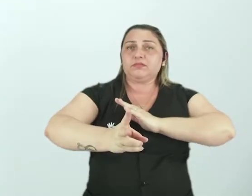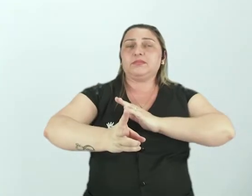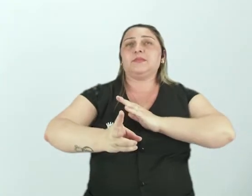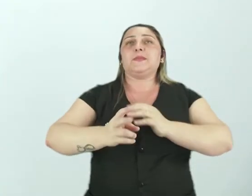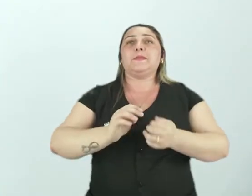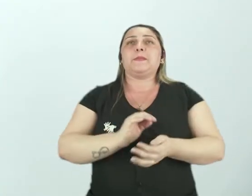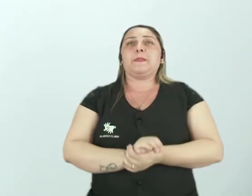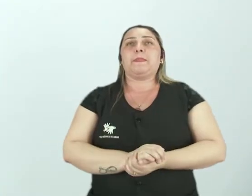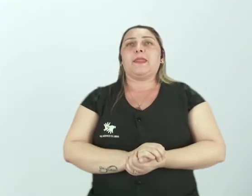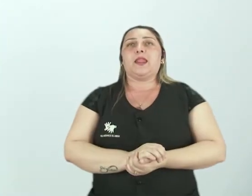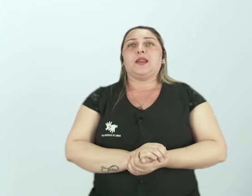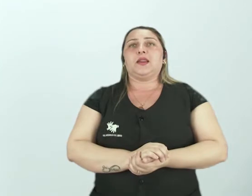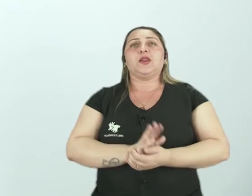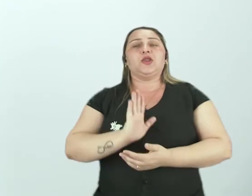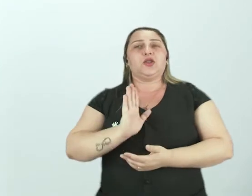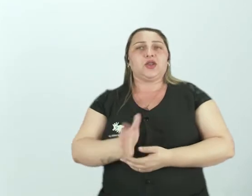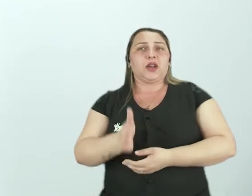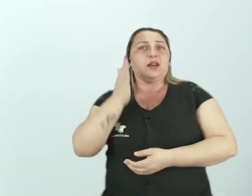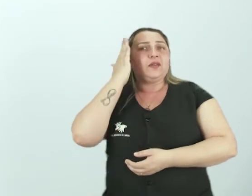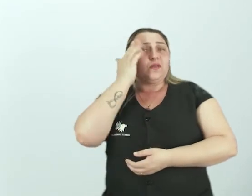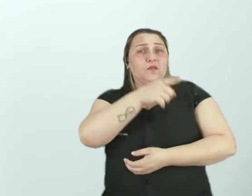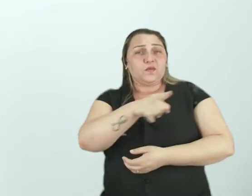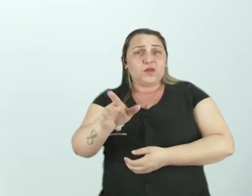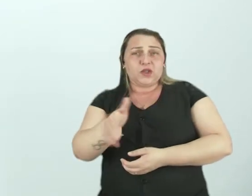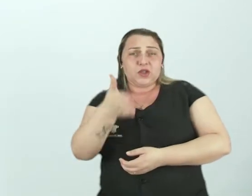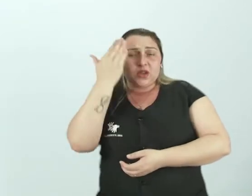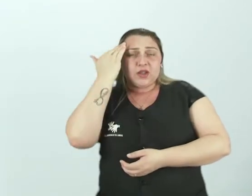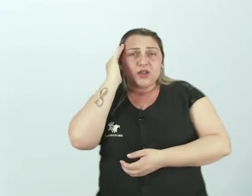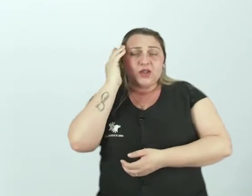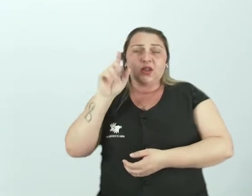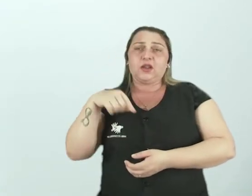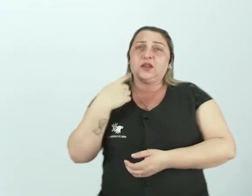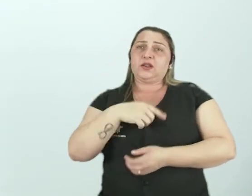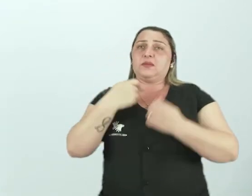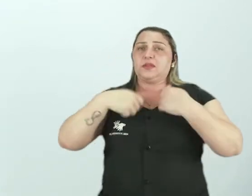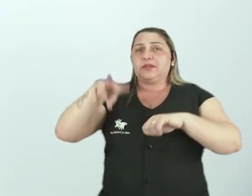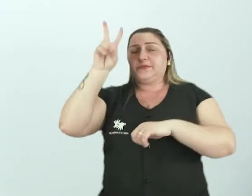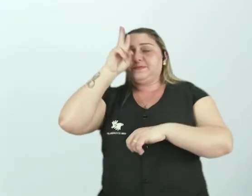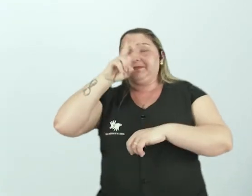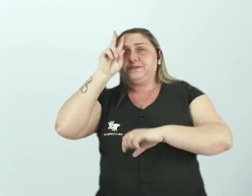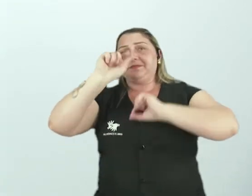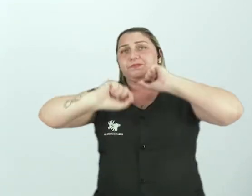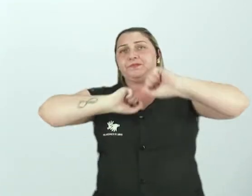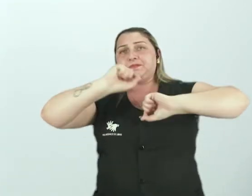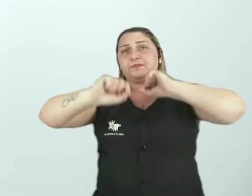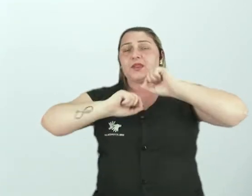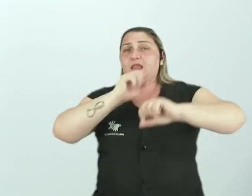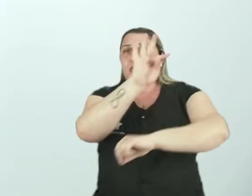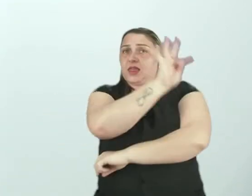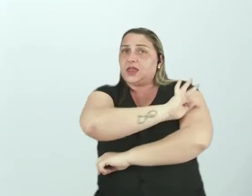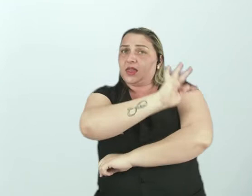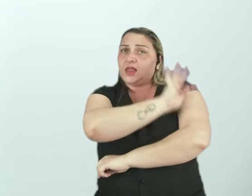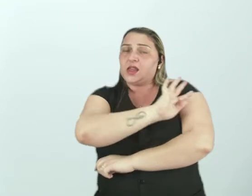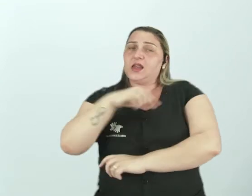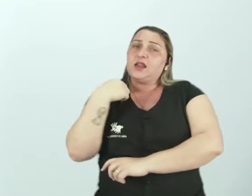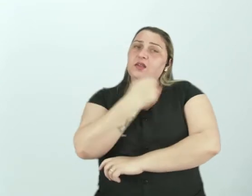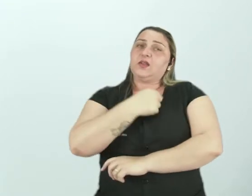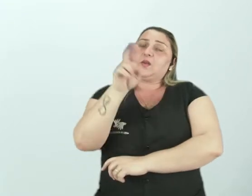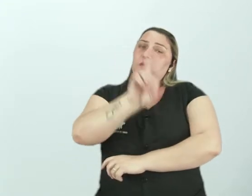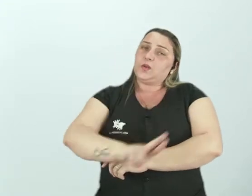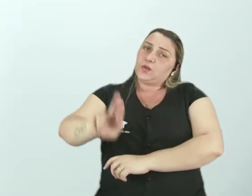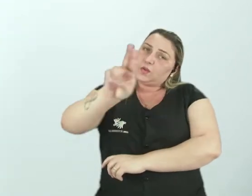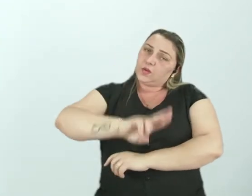Então, é algo que vocês já entendem, né? Então, a gente tem que lembrar também que, além da técnica que a gente utiliza para